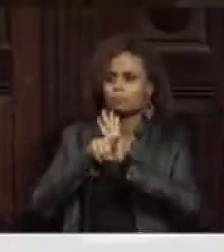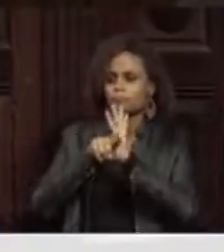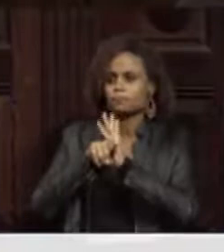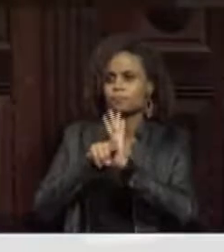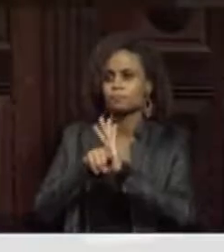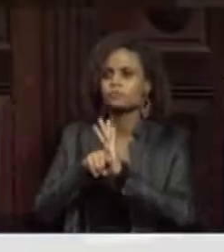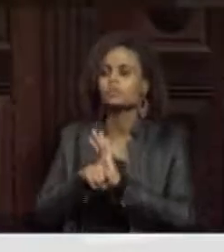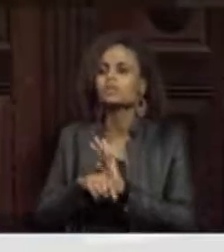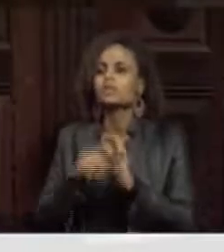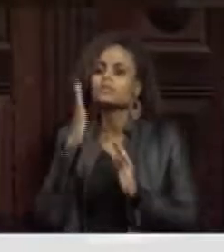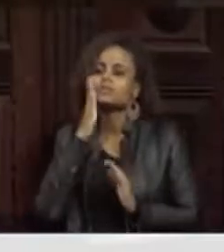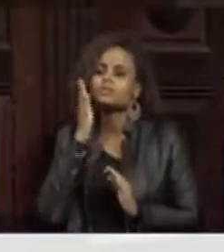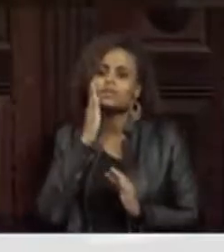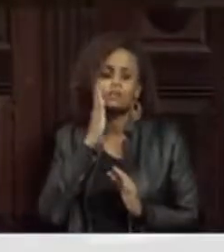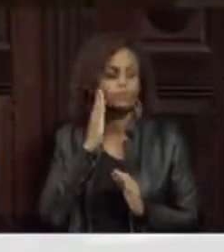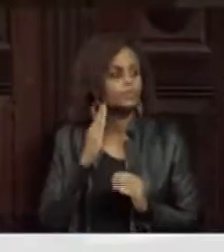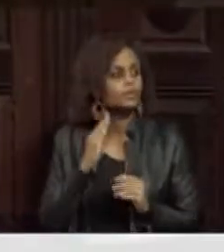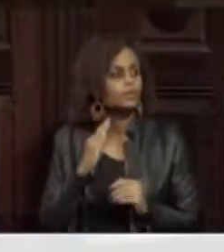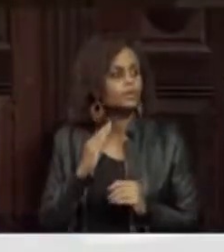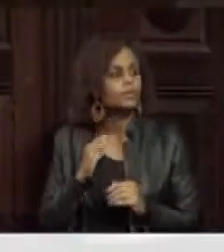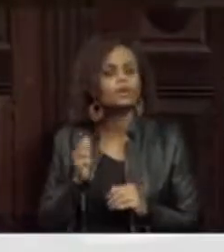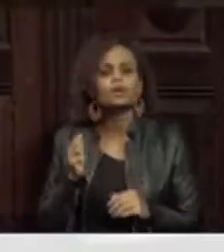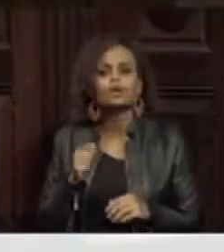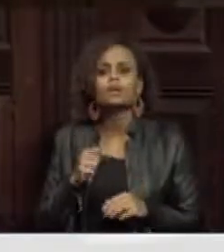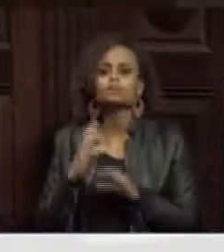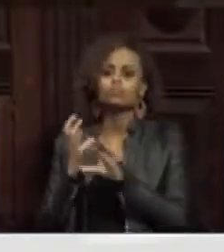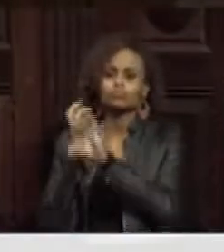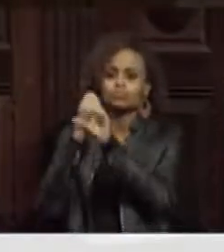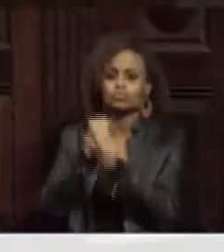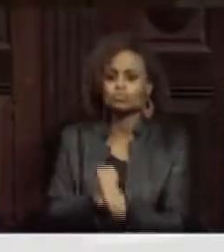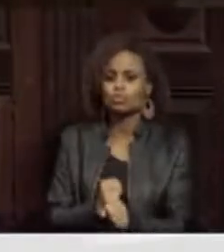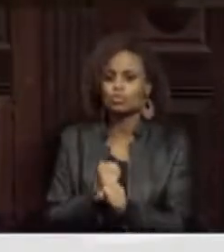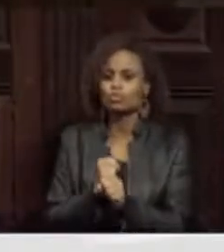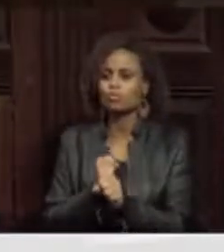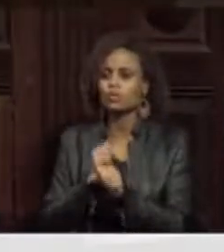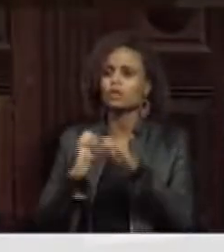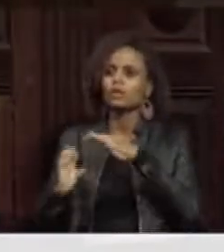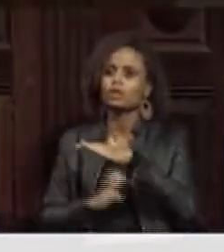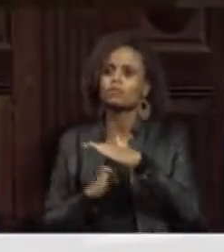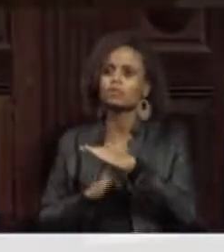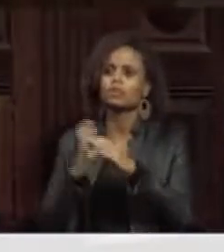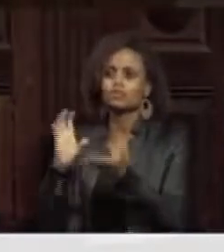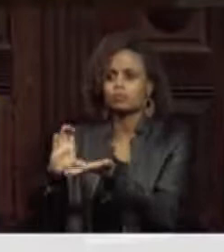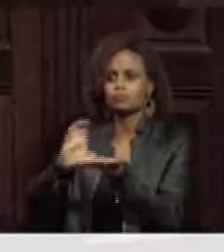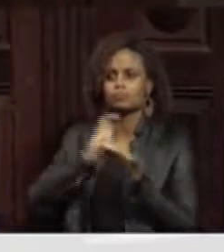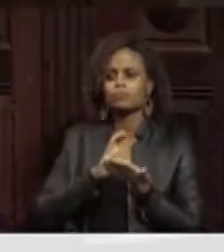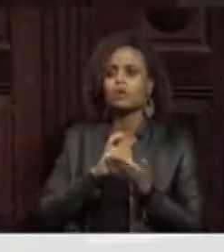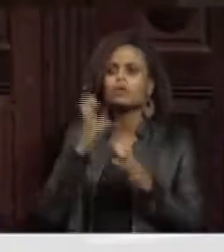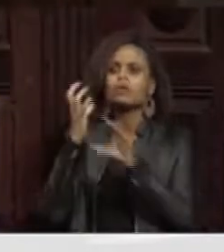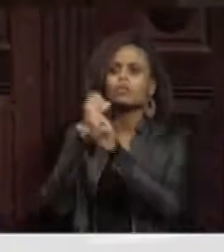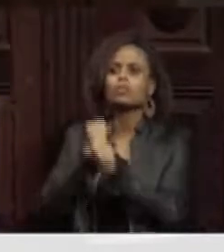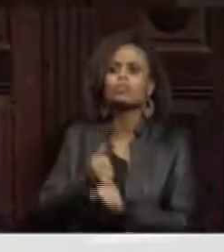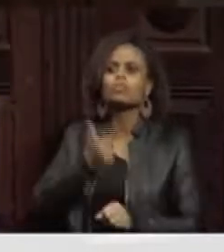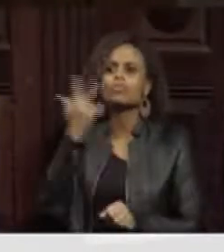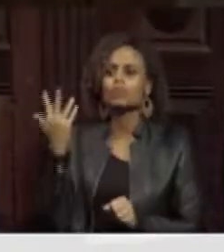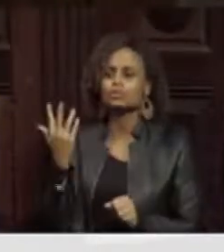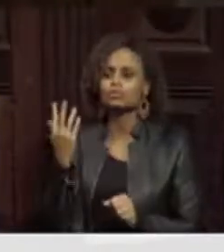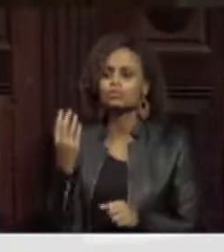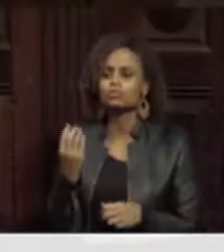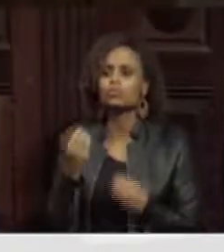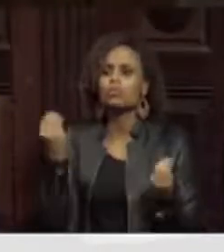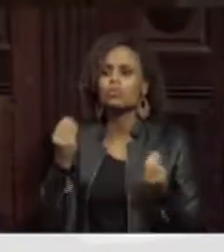uma CPI para saber quanto se arrecada, quanto se gasta e para onde vai este